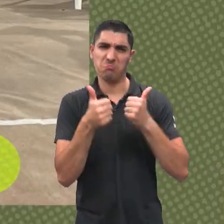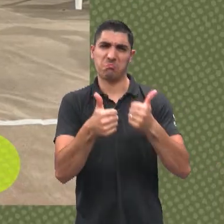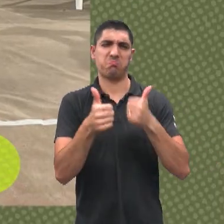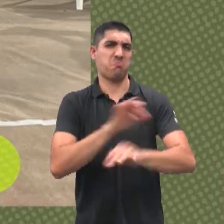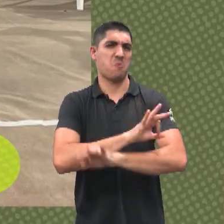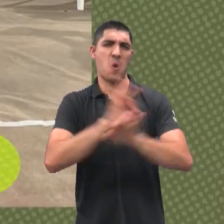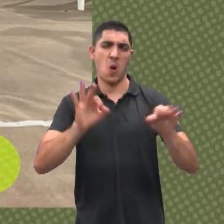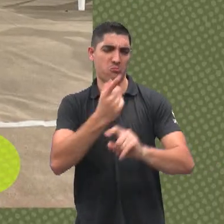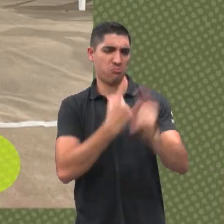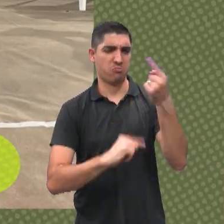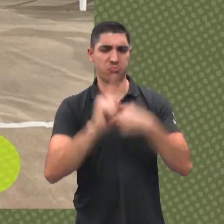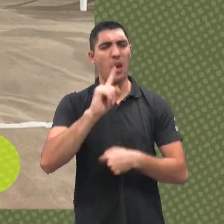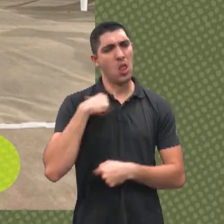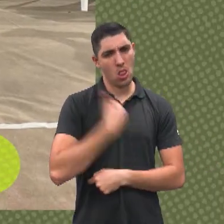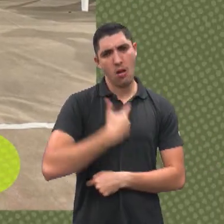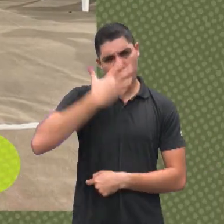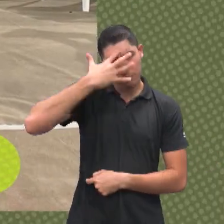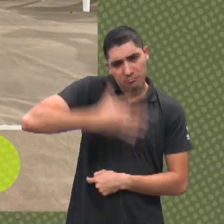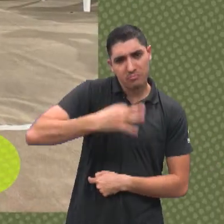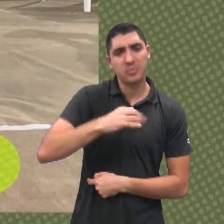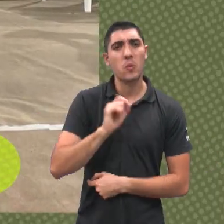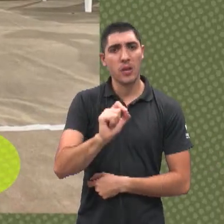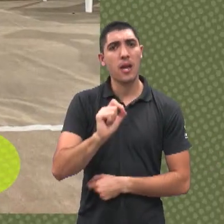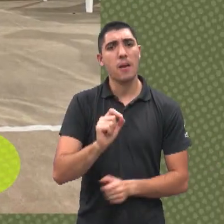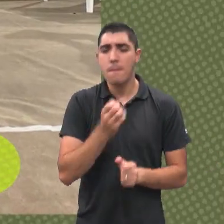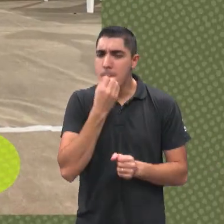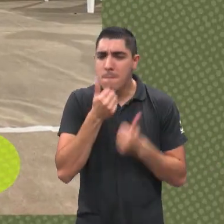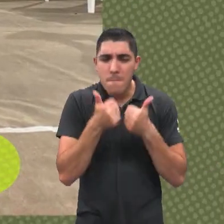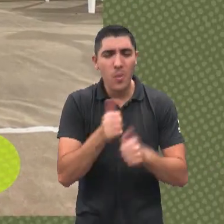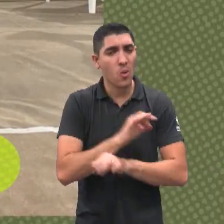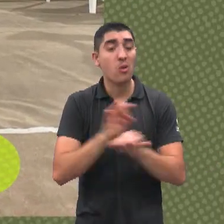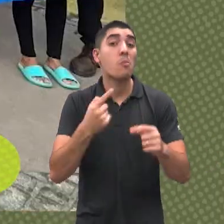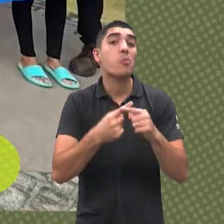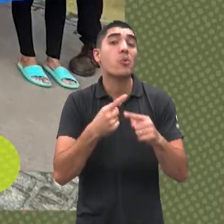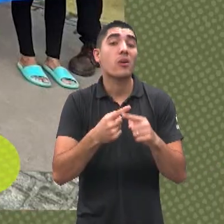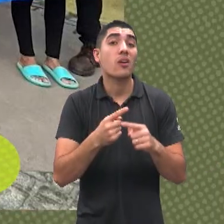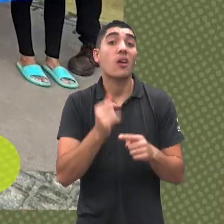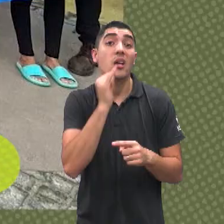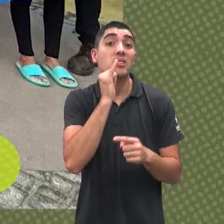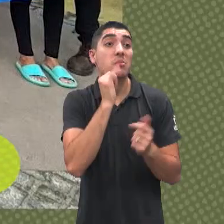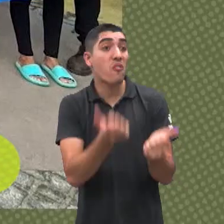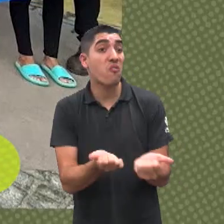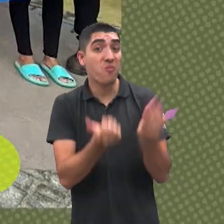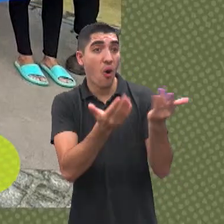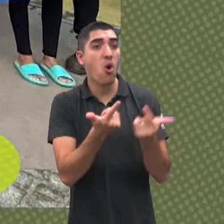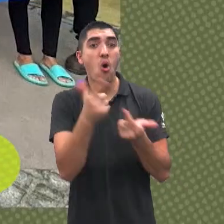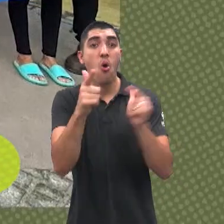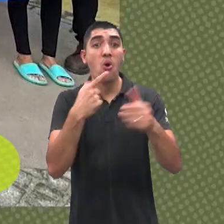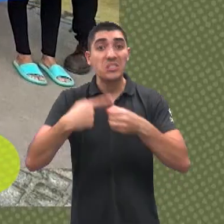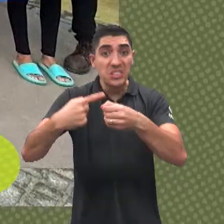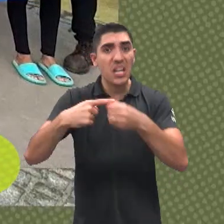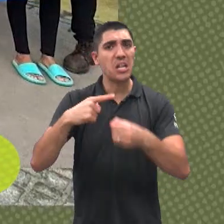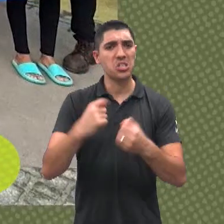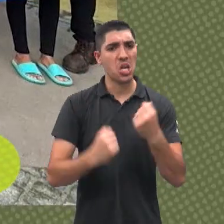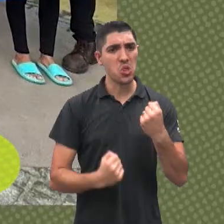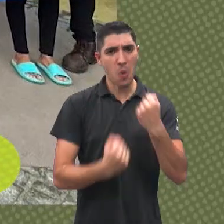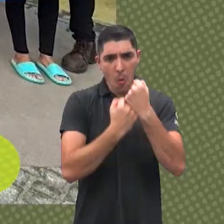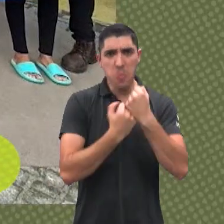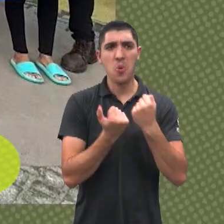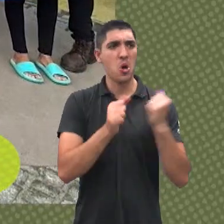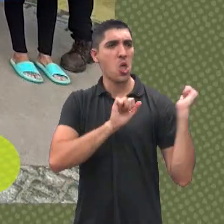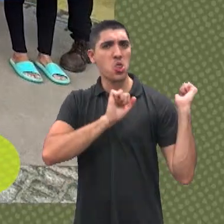total certeza que para nós será bom, porque fora de casa a gente já lota, quando é São José, já lota os ginásios, os campos, onde